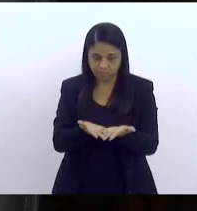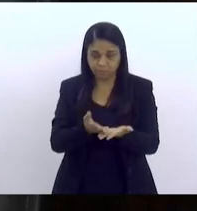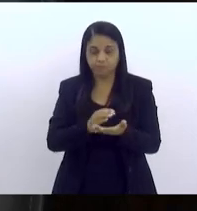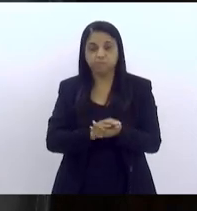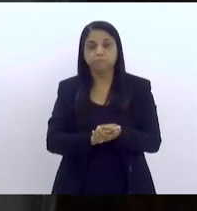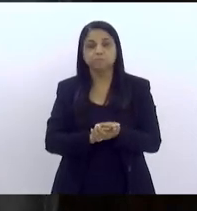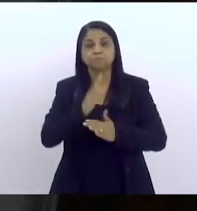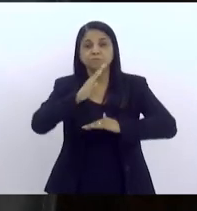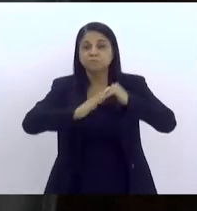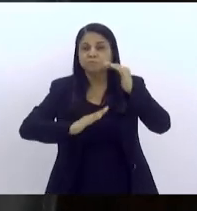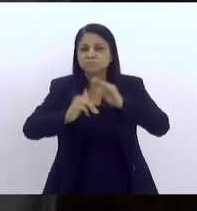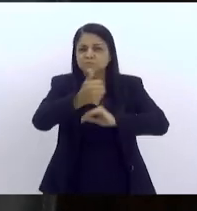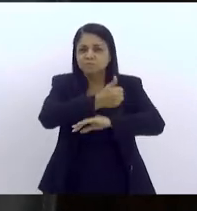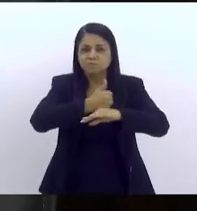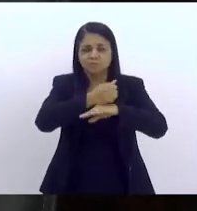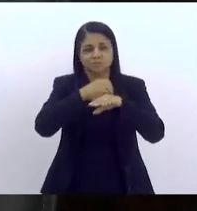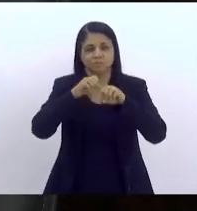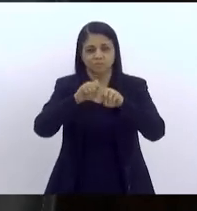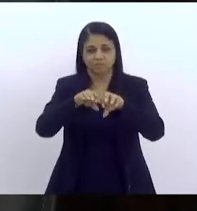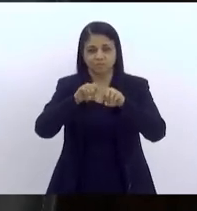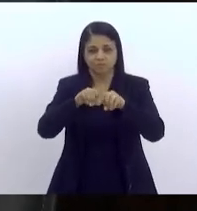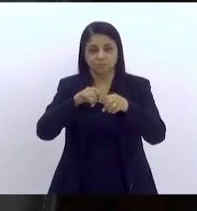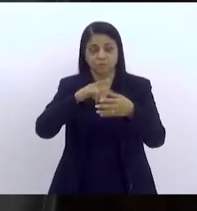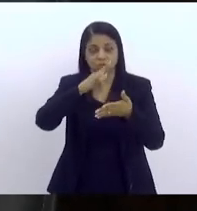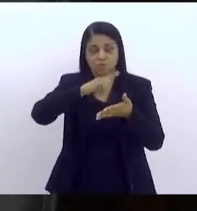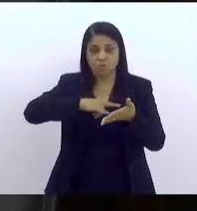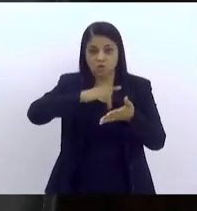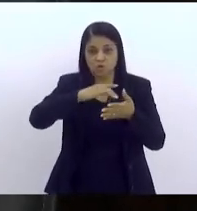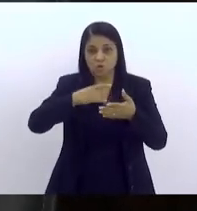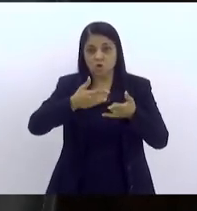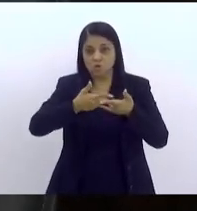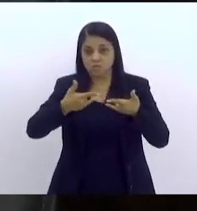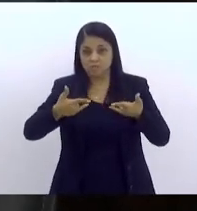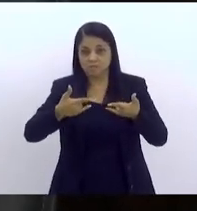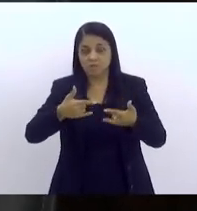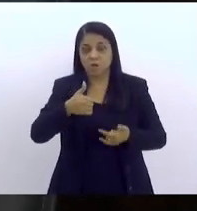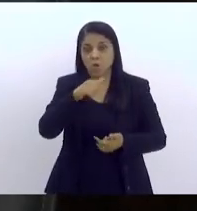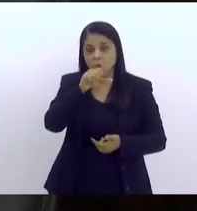um profissional de educação receber no seu contracheque 832